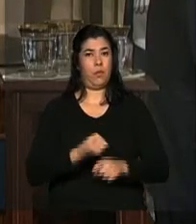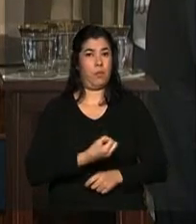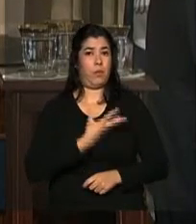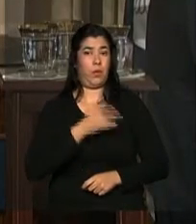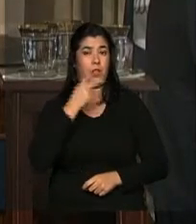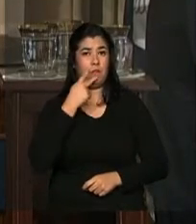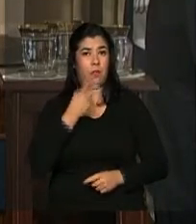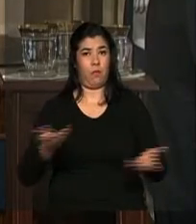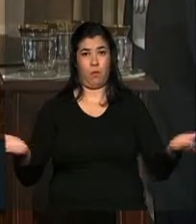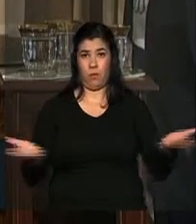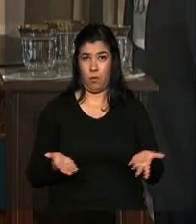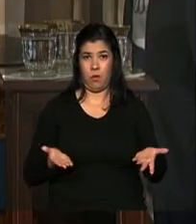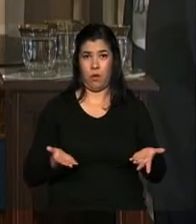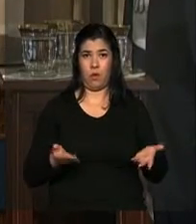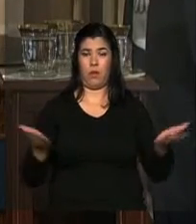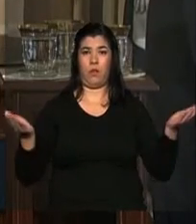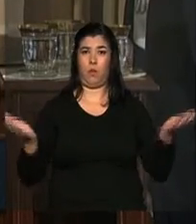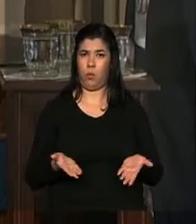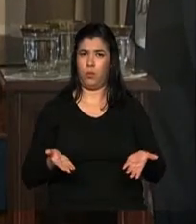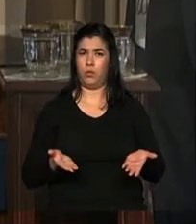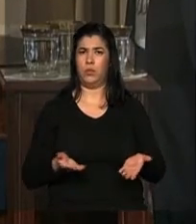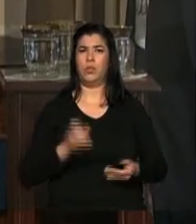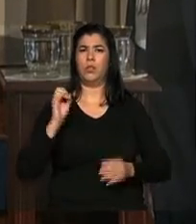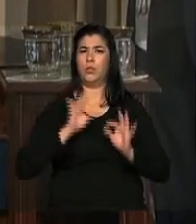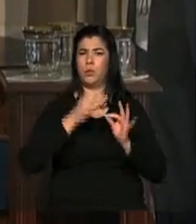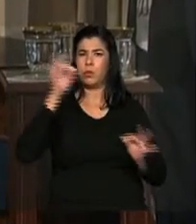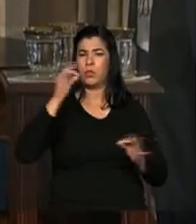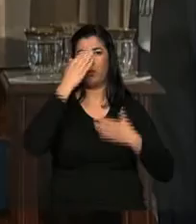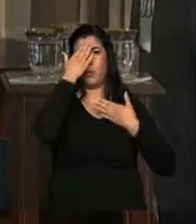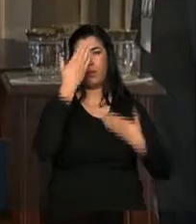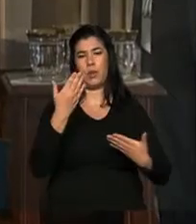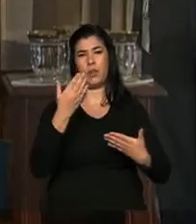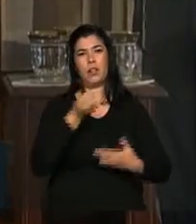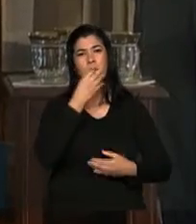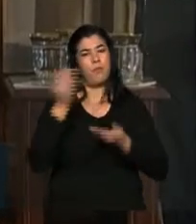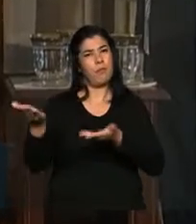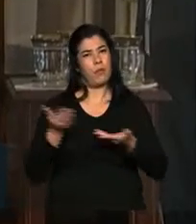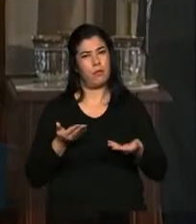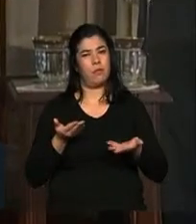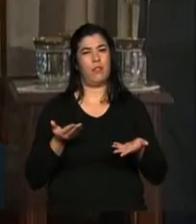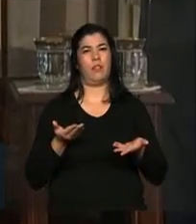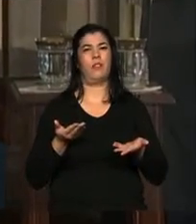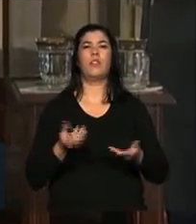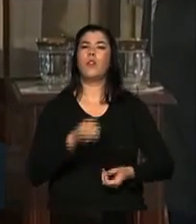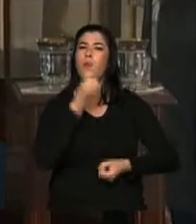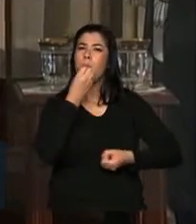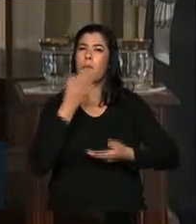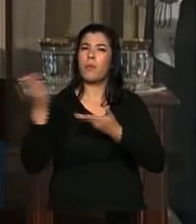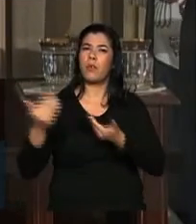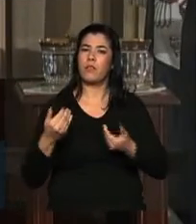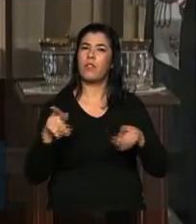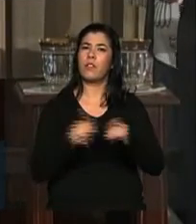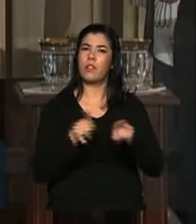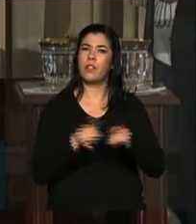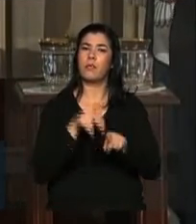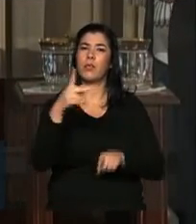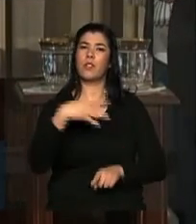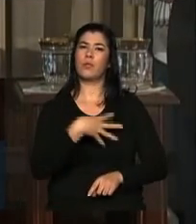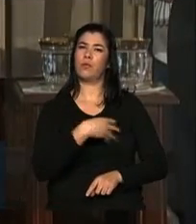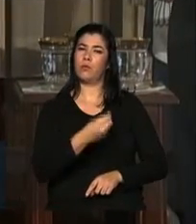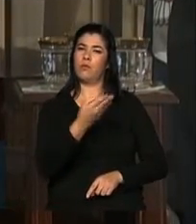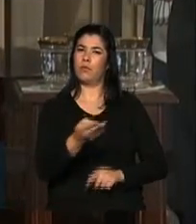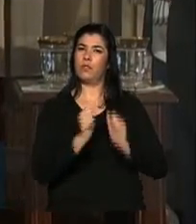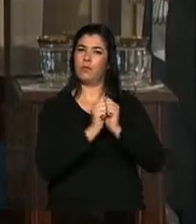o agora, o hoje é grande demais. Muito obrigada e bem-vinda. E bem-vinda à sua filha